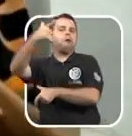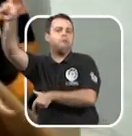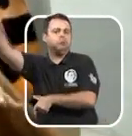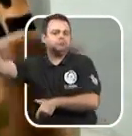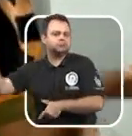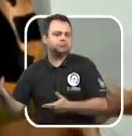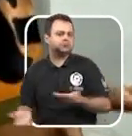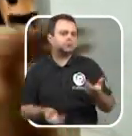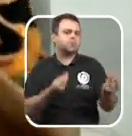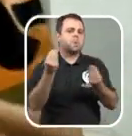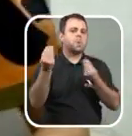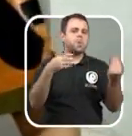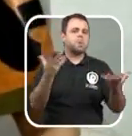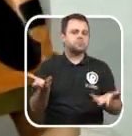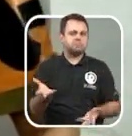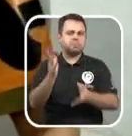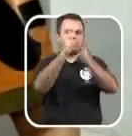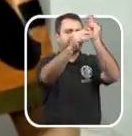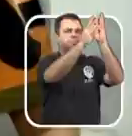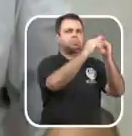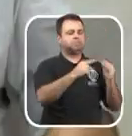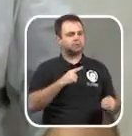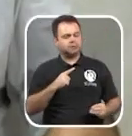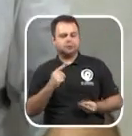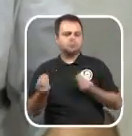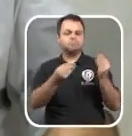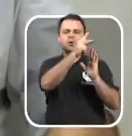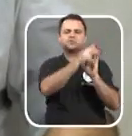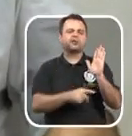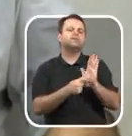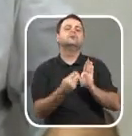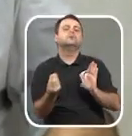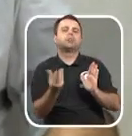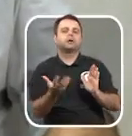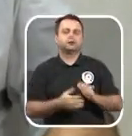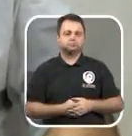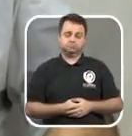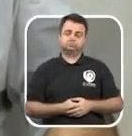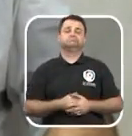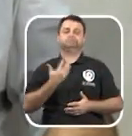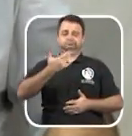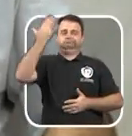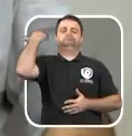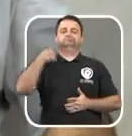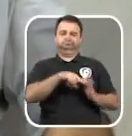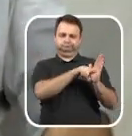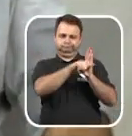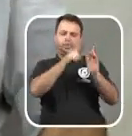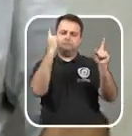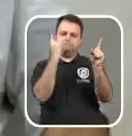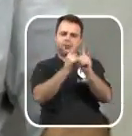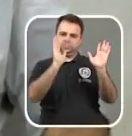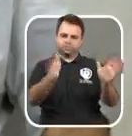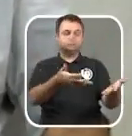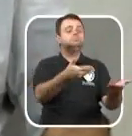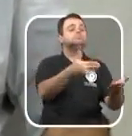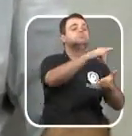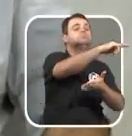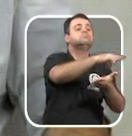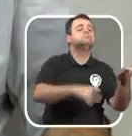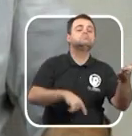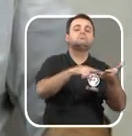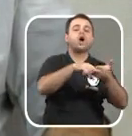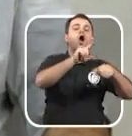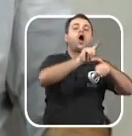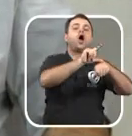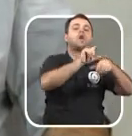que o senhor quer sanar com essa medida? A gente percebeu, Vivian, e faz tempo isso, investigando, quando a gente pede cartão de ponto, é a coisa mais estranha que